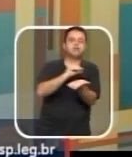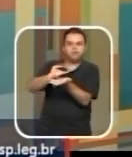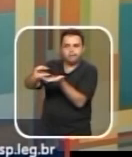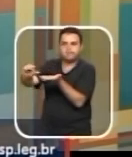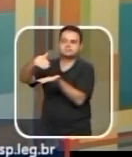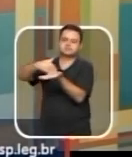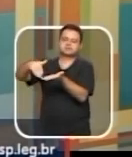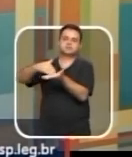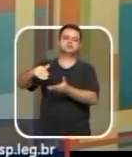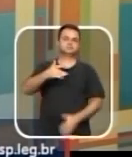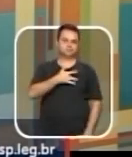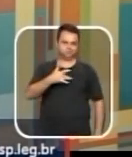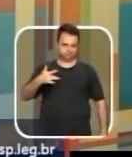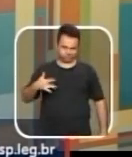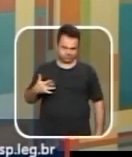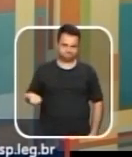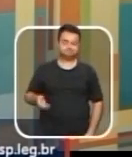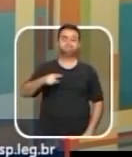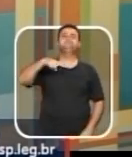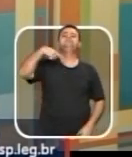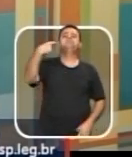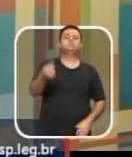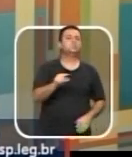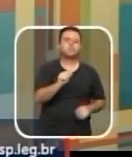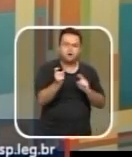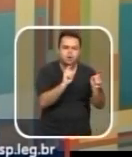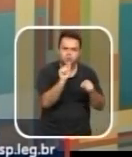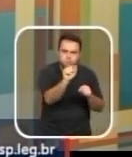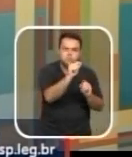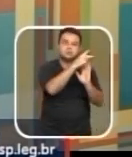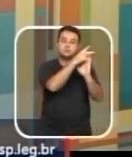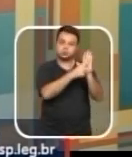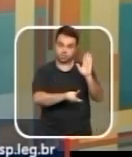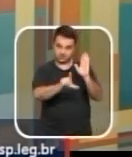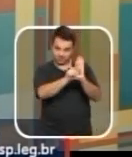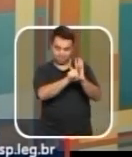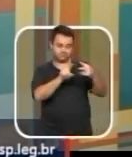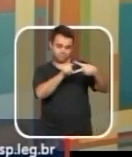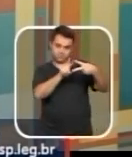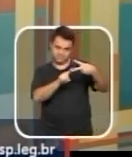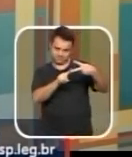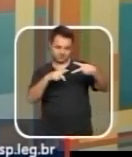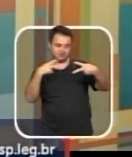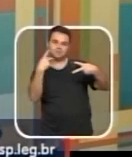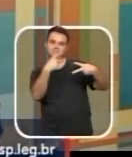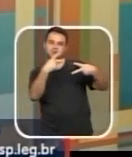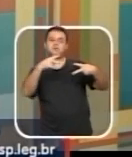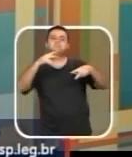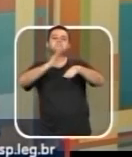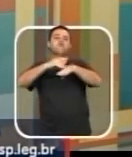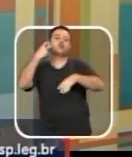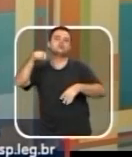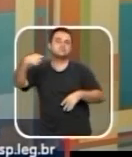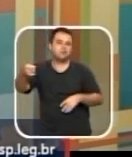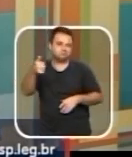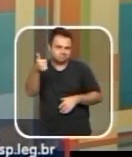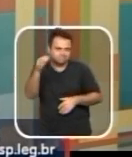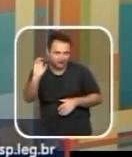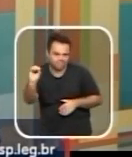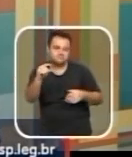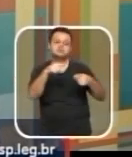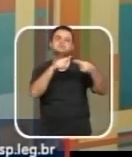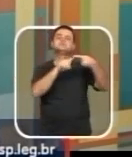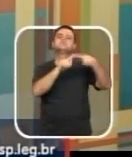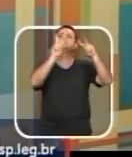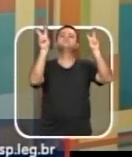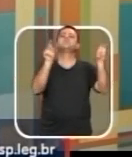Secretaria Municipal de Saúde. Em seguida, os vereadores analisam 2 projetos de lei do vereador Diego Mafuz. Um, que institui o Programa